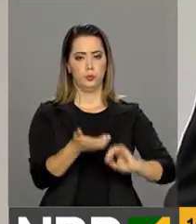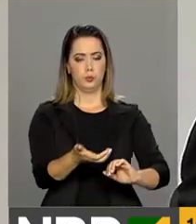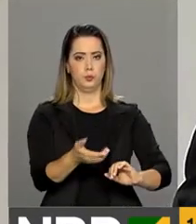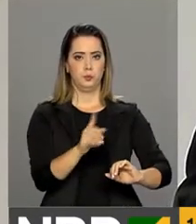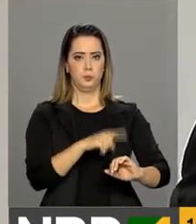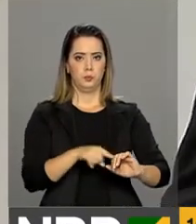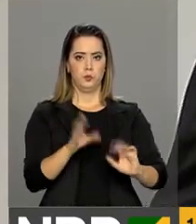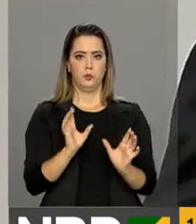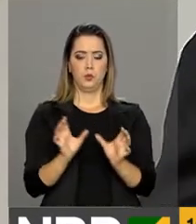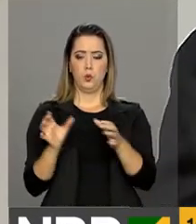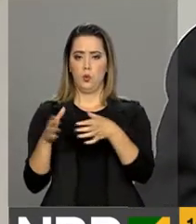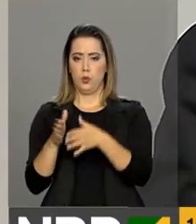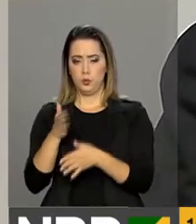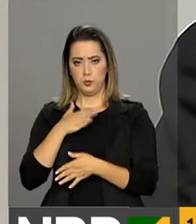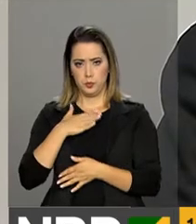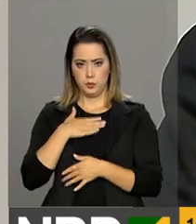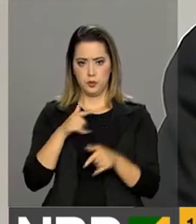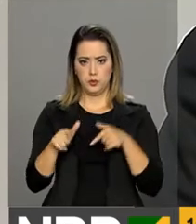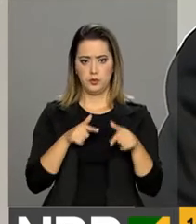a equipe